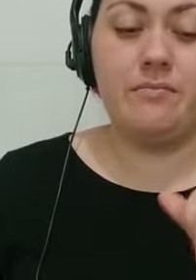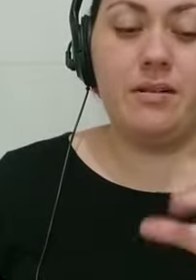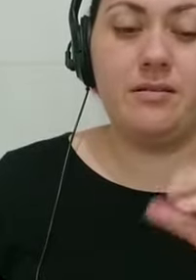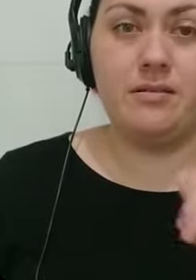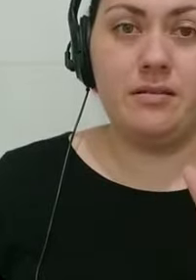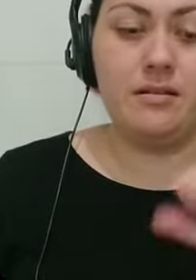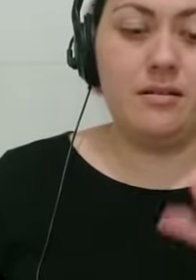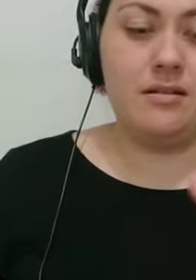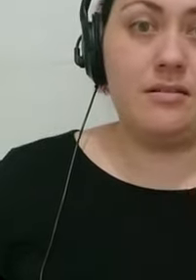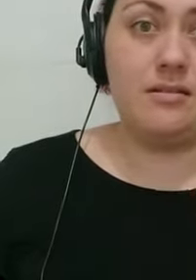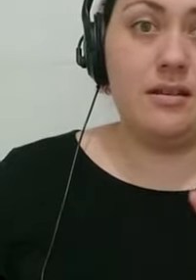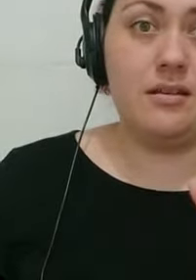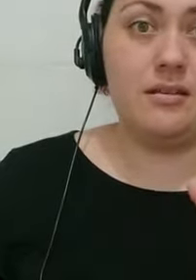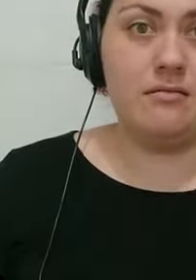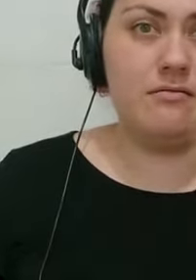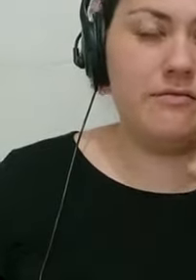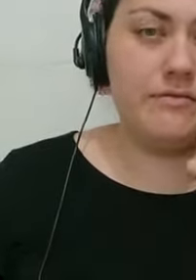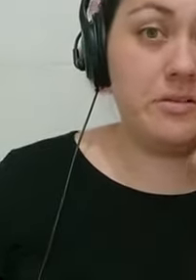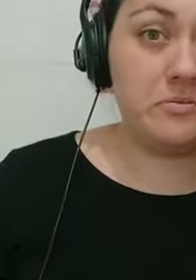vivo. Vamos ver.